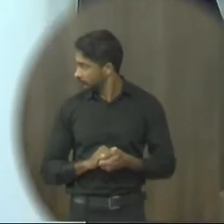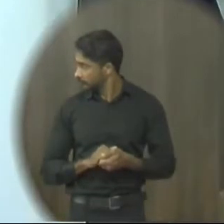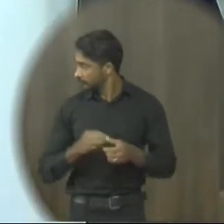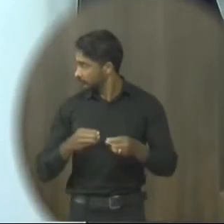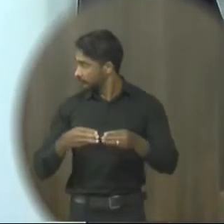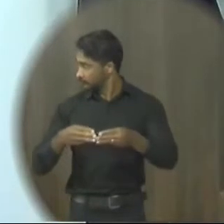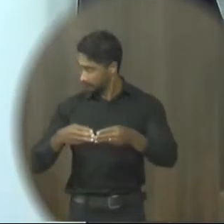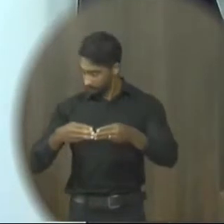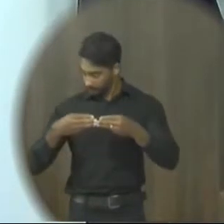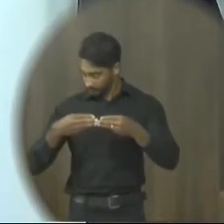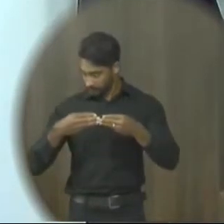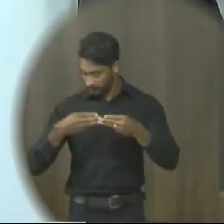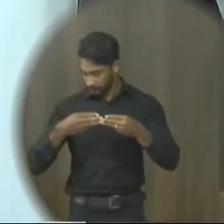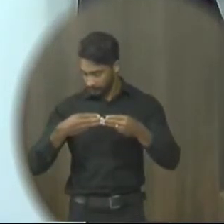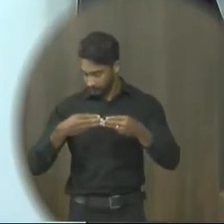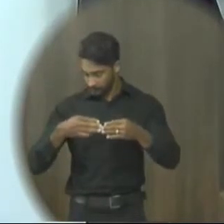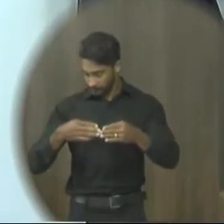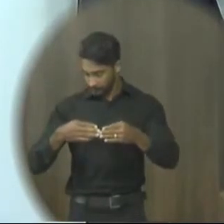Requerimento número